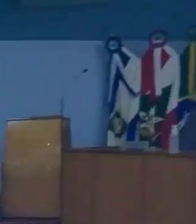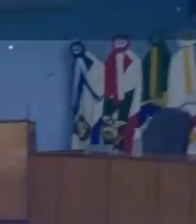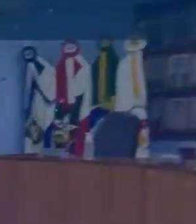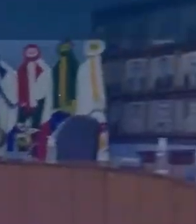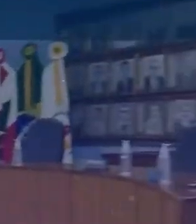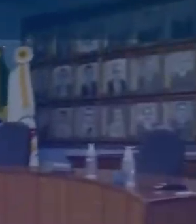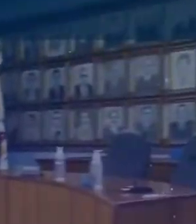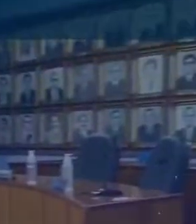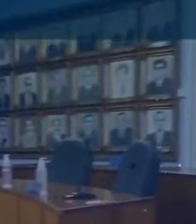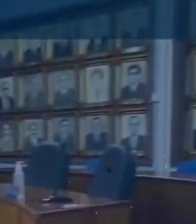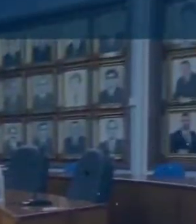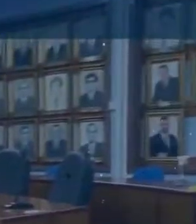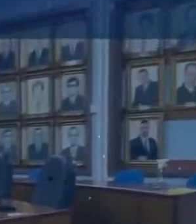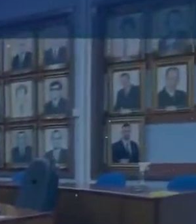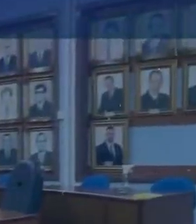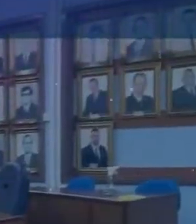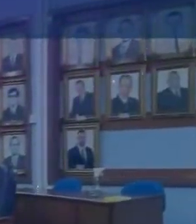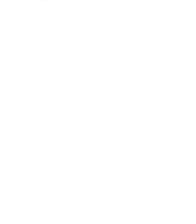E aí